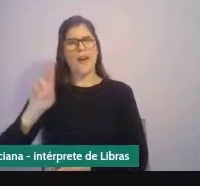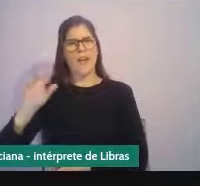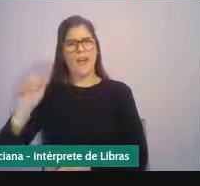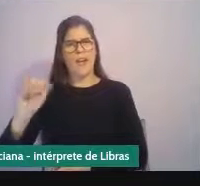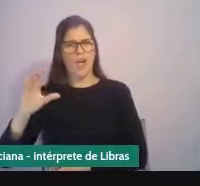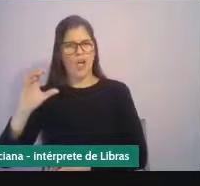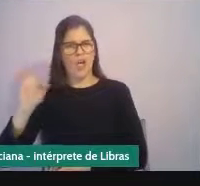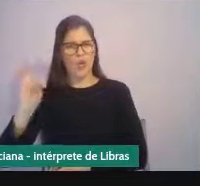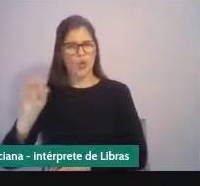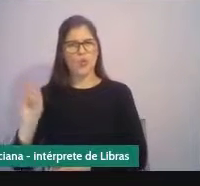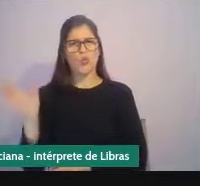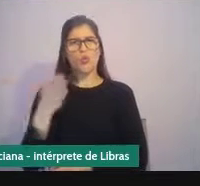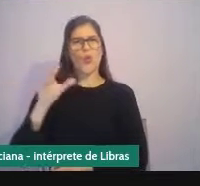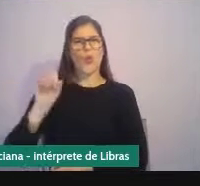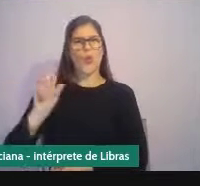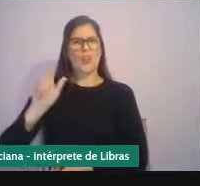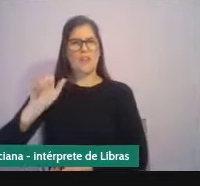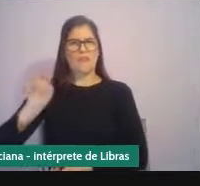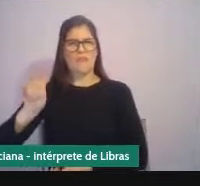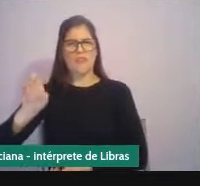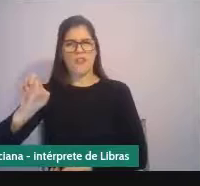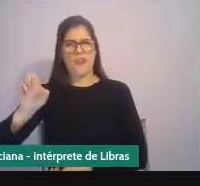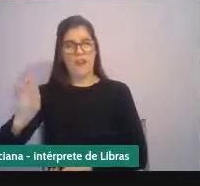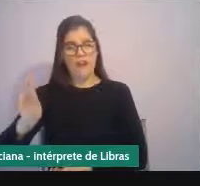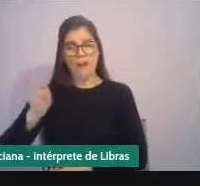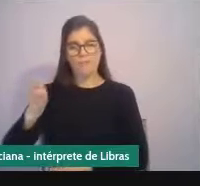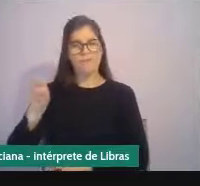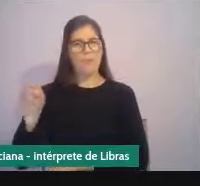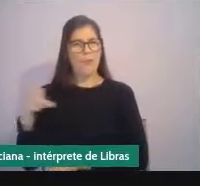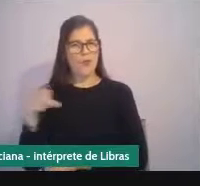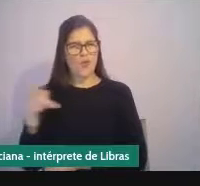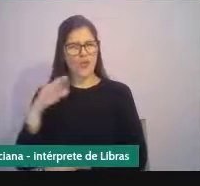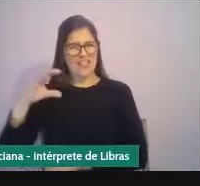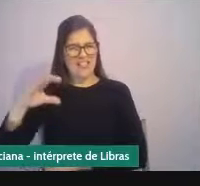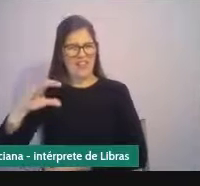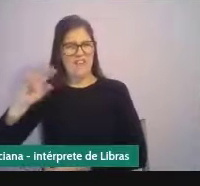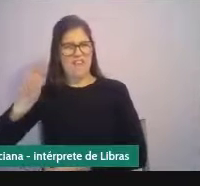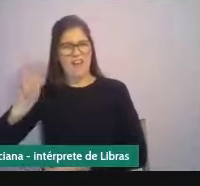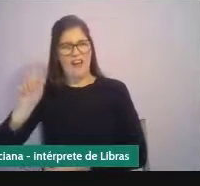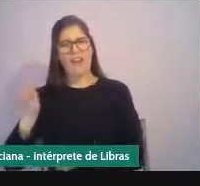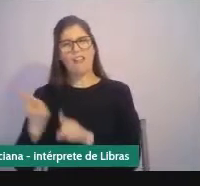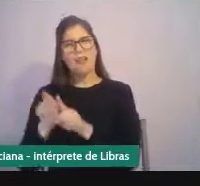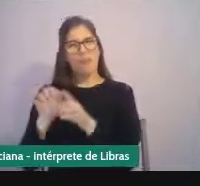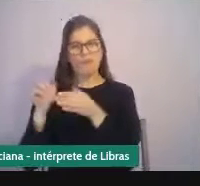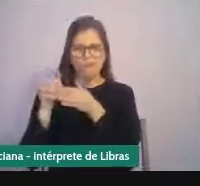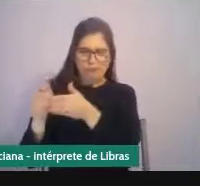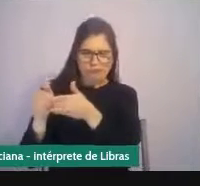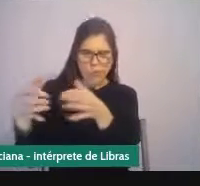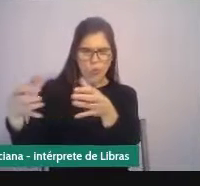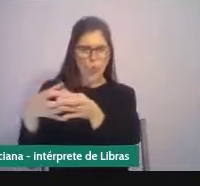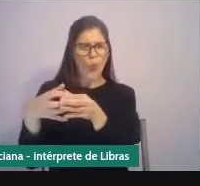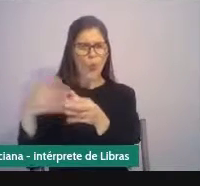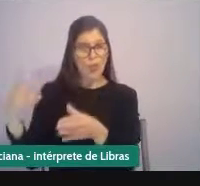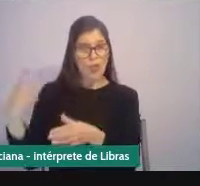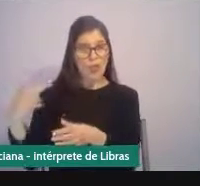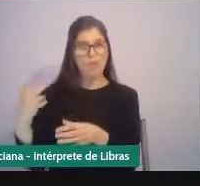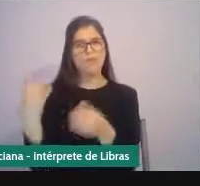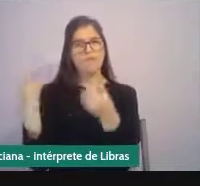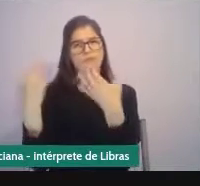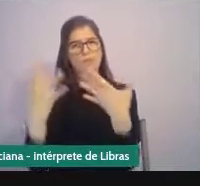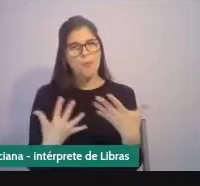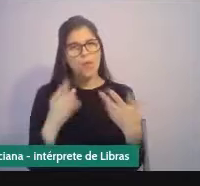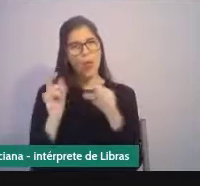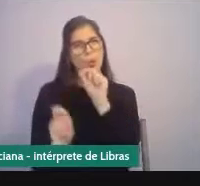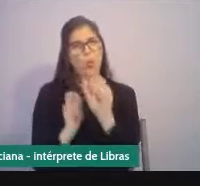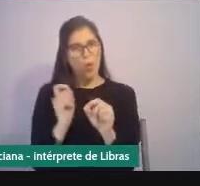Olivier Alain, que é nosso professor lá do CERFEAD, seus orientandos, a questão de que na educação profissional a